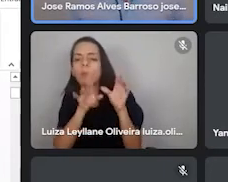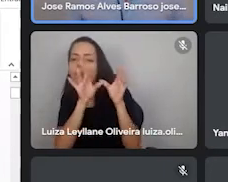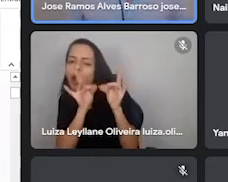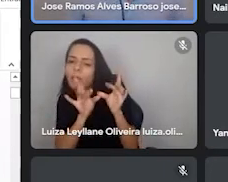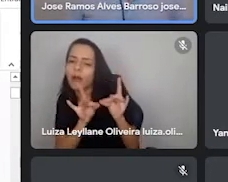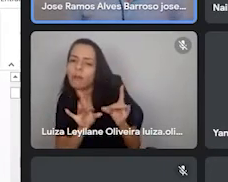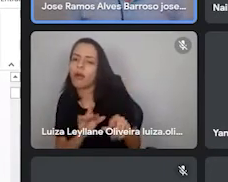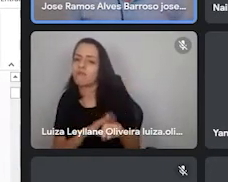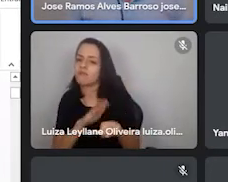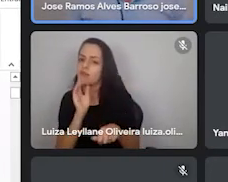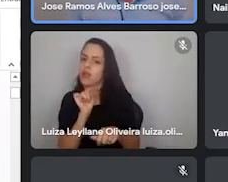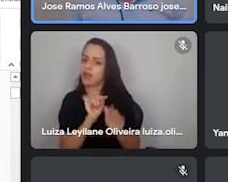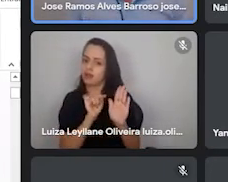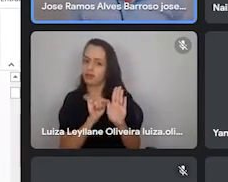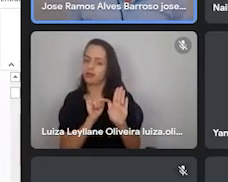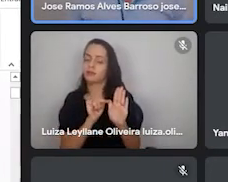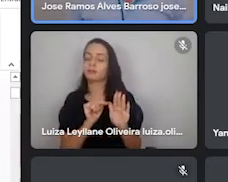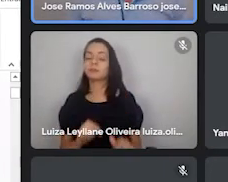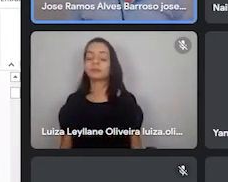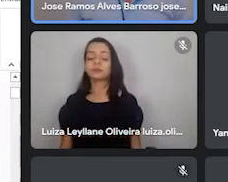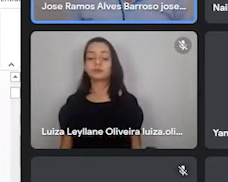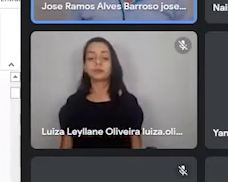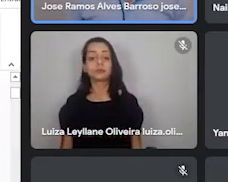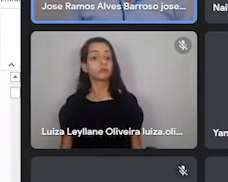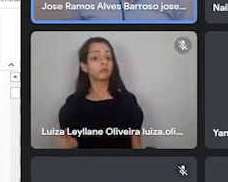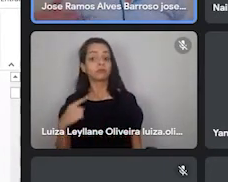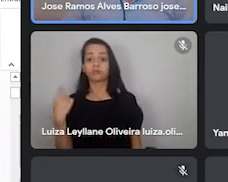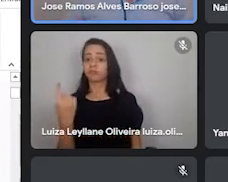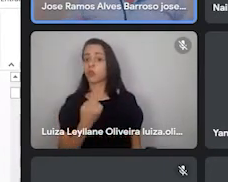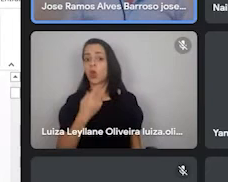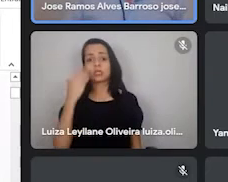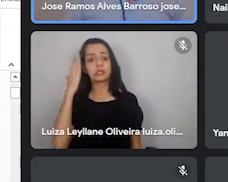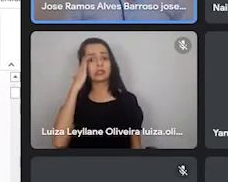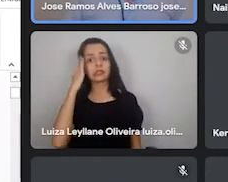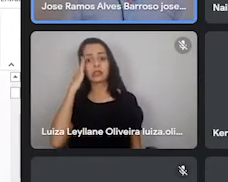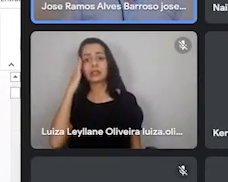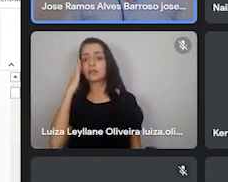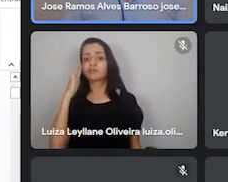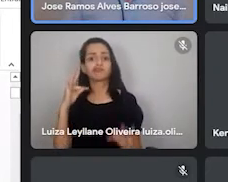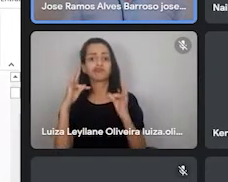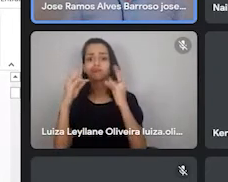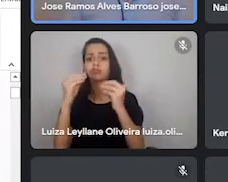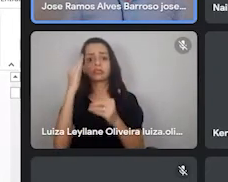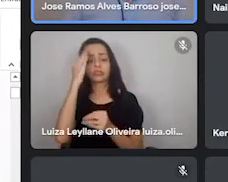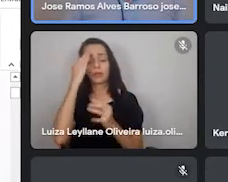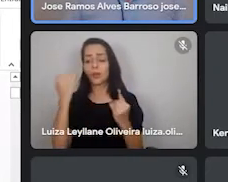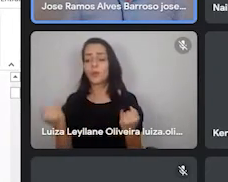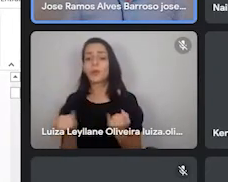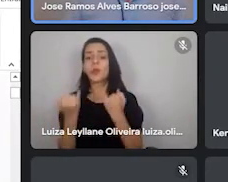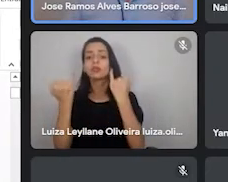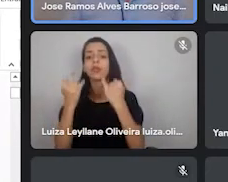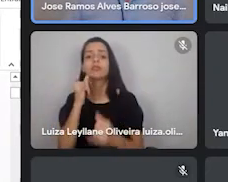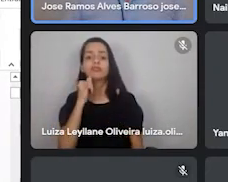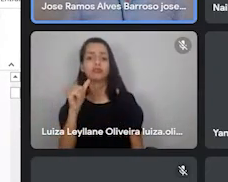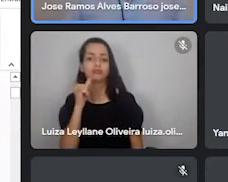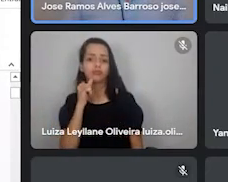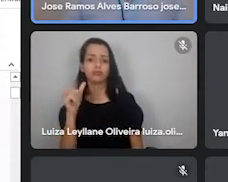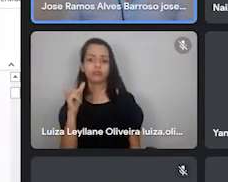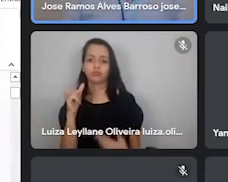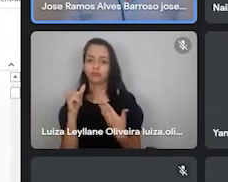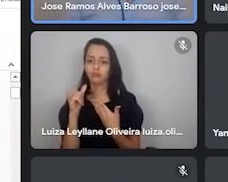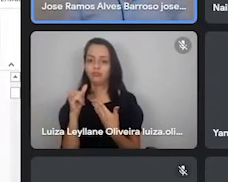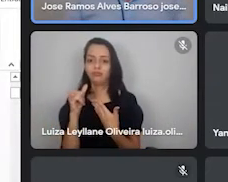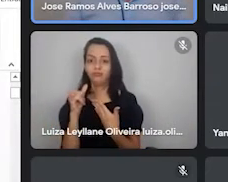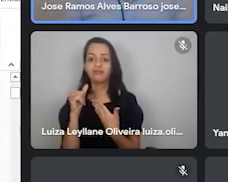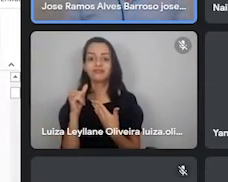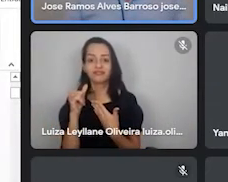Todos nós sabemos da importância da eletricidade,